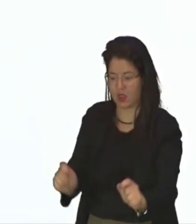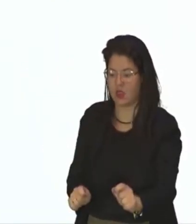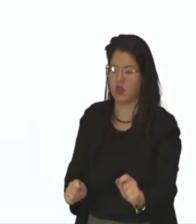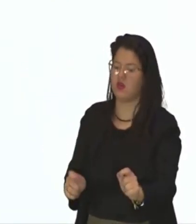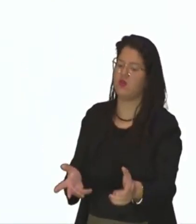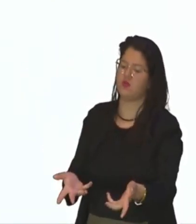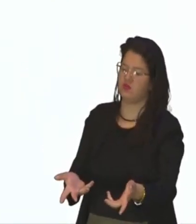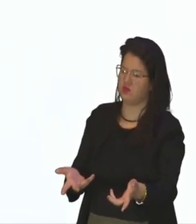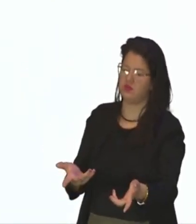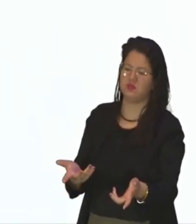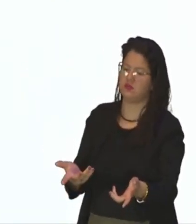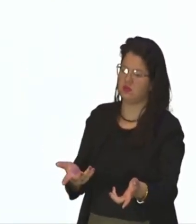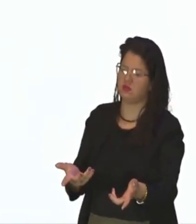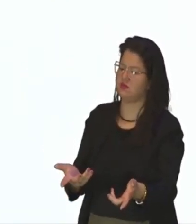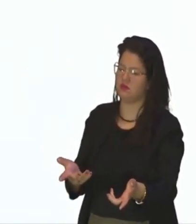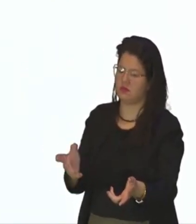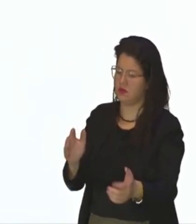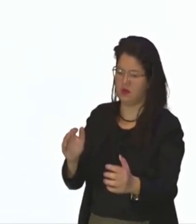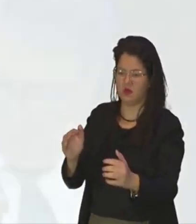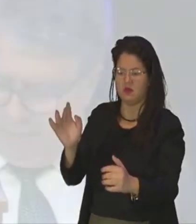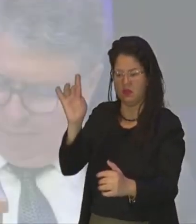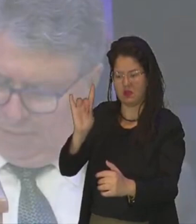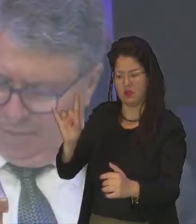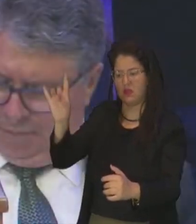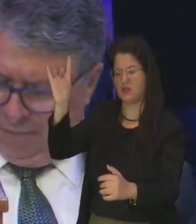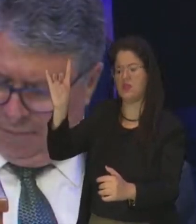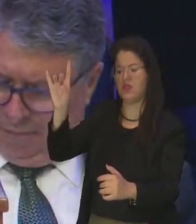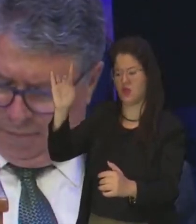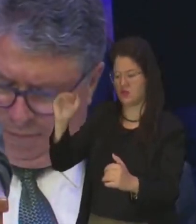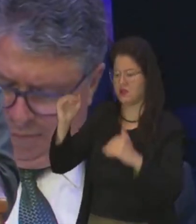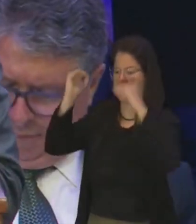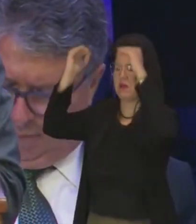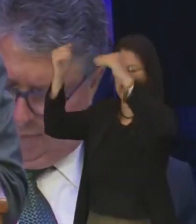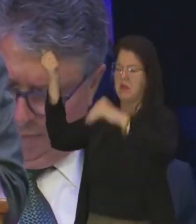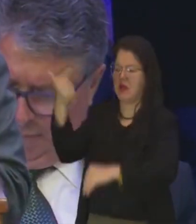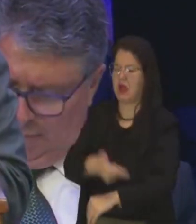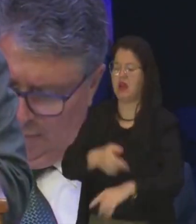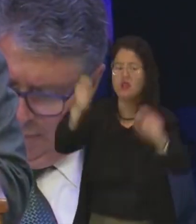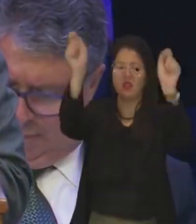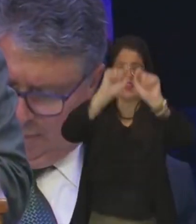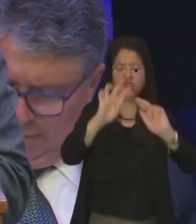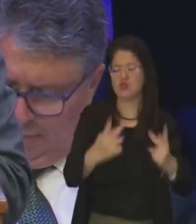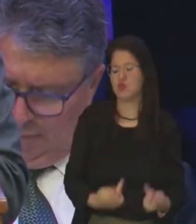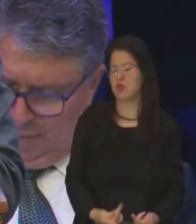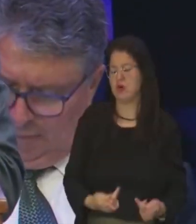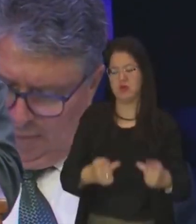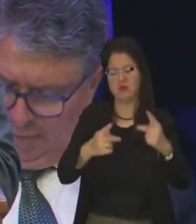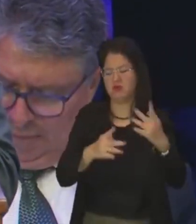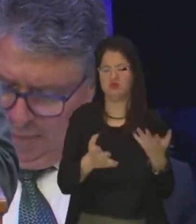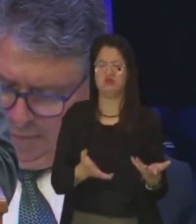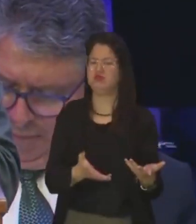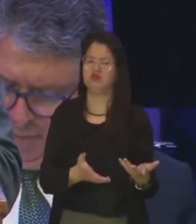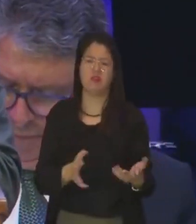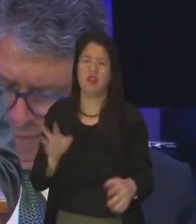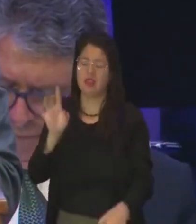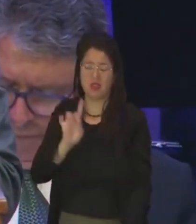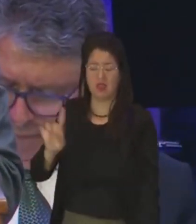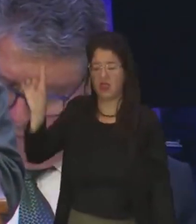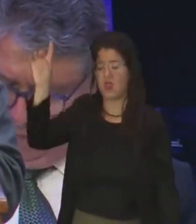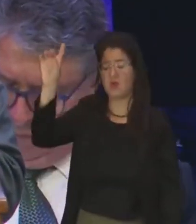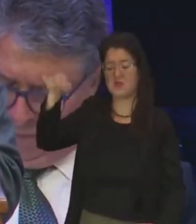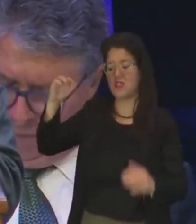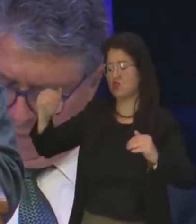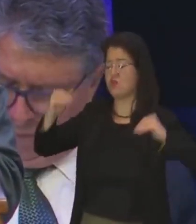porque grande é o Senhor, os deuses dos povos não passam de ídolos. Deus não é só mais um, Ele é